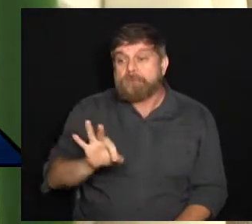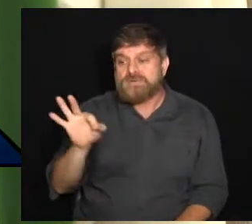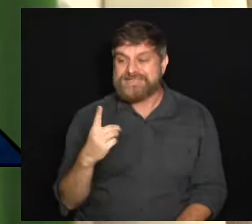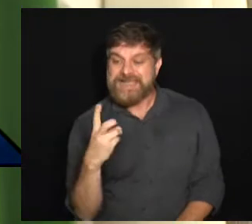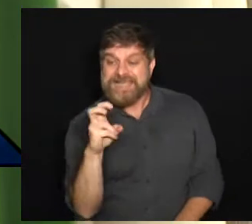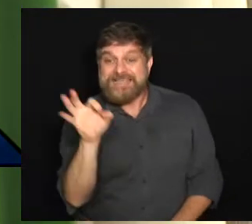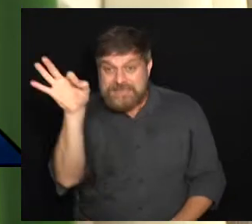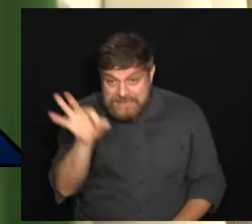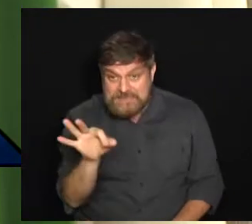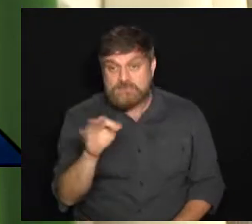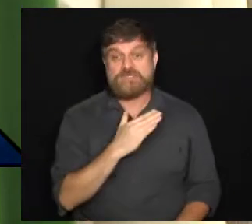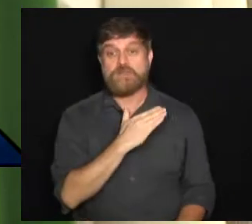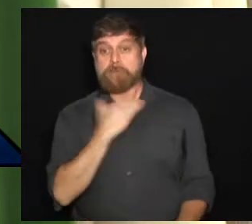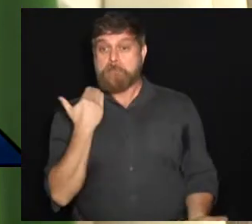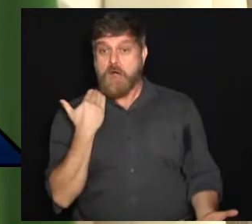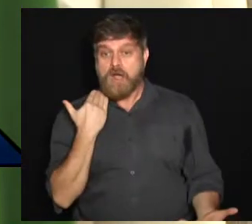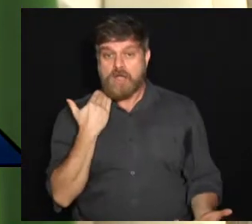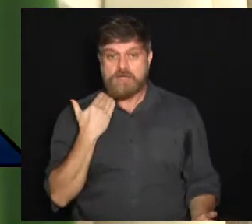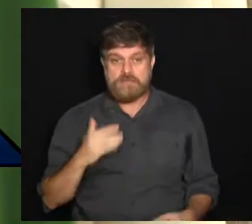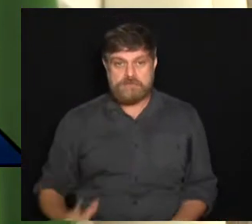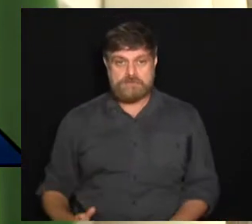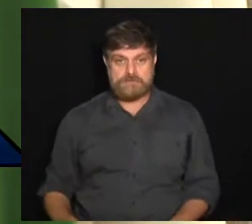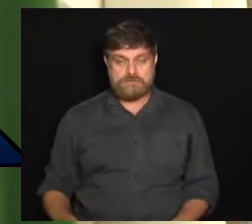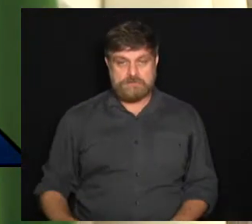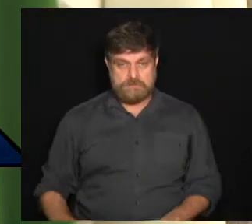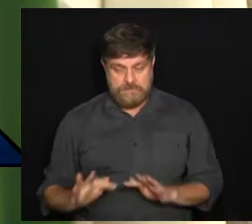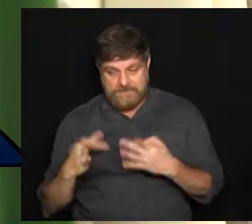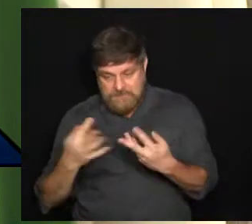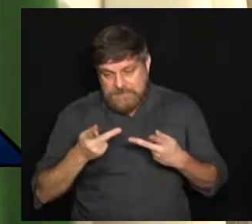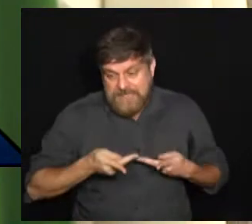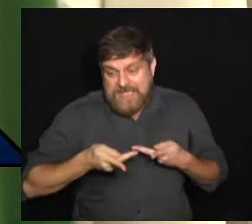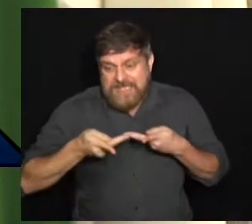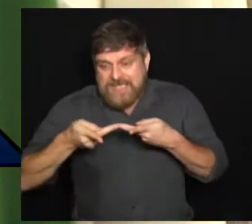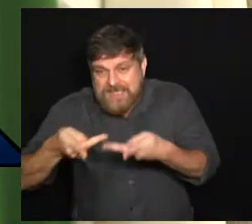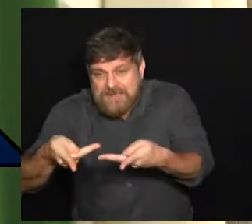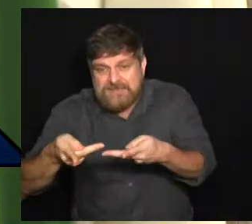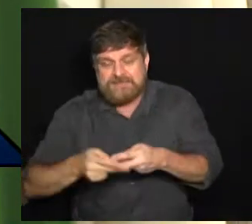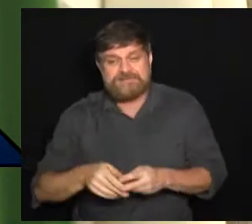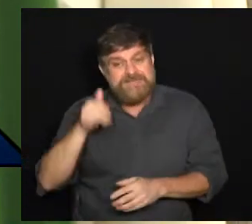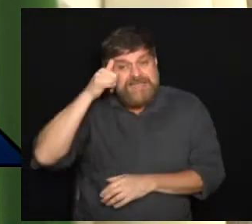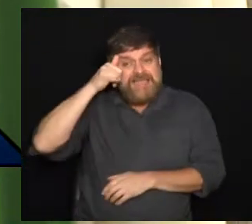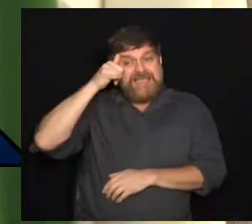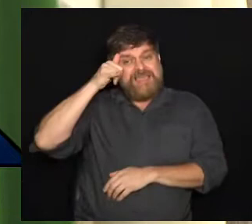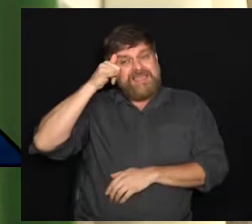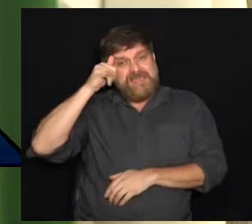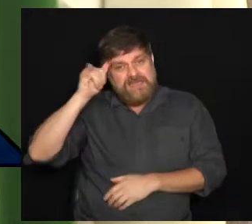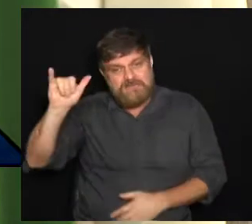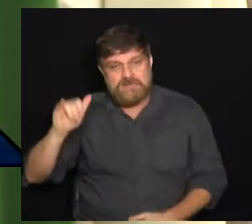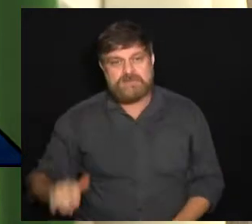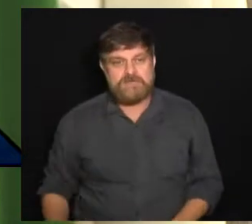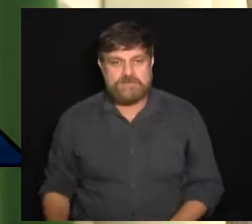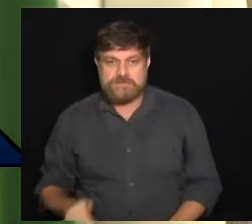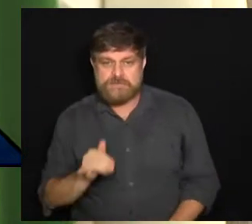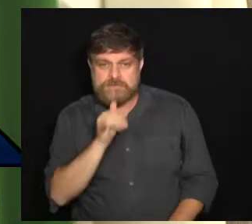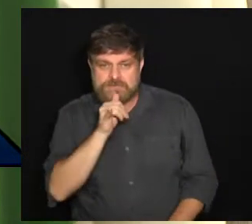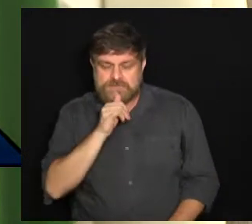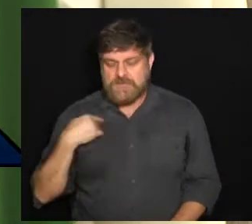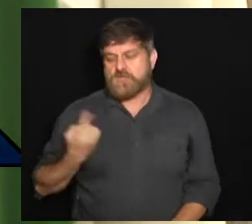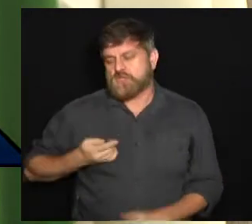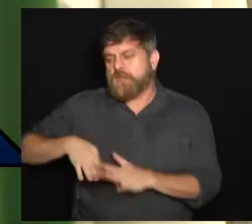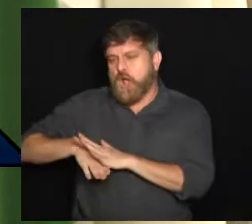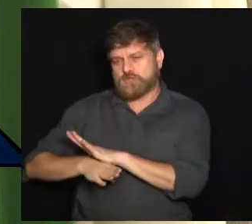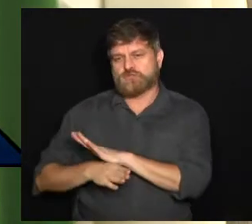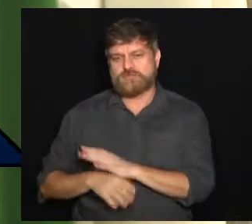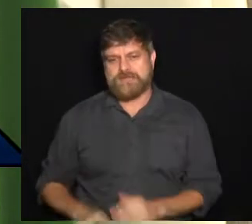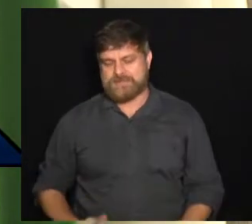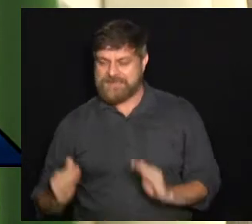caramba. Então, evitar as visitas, né, desnecessárias, as visitas, vamos dizer, que outrora seriam rotineiras. A